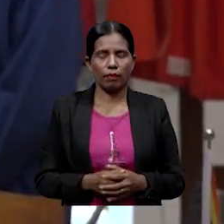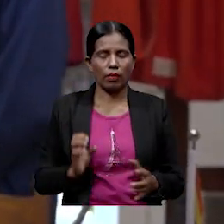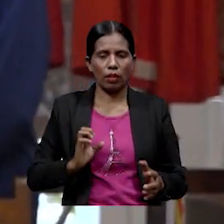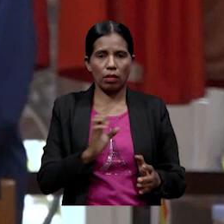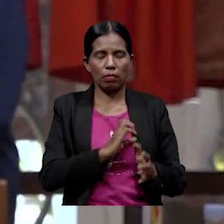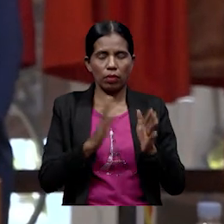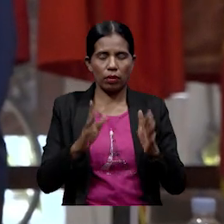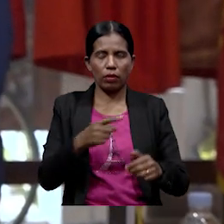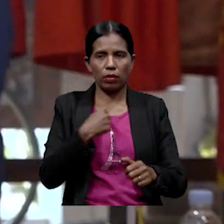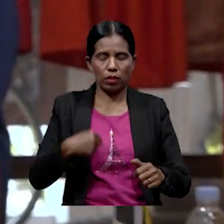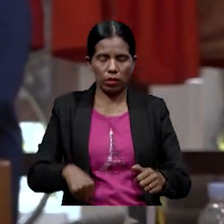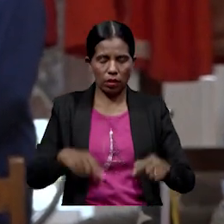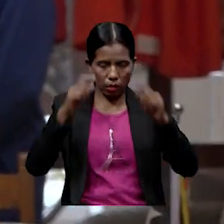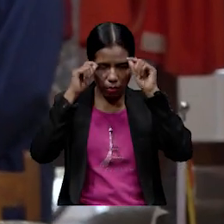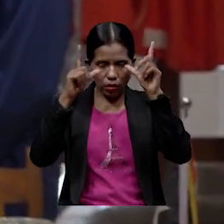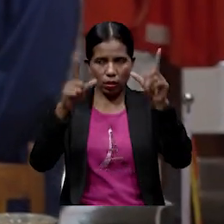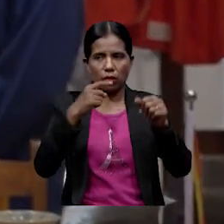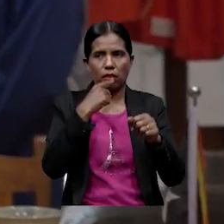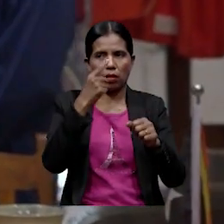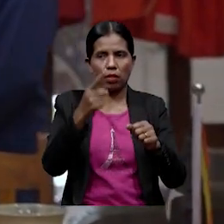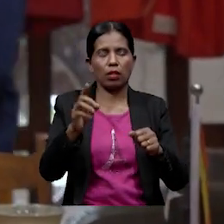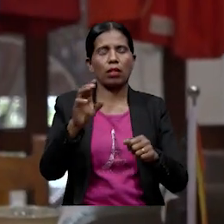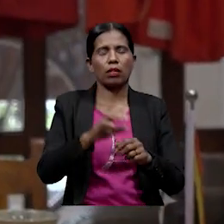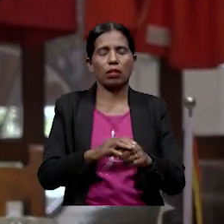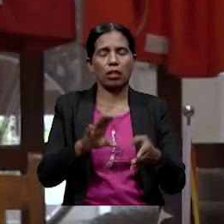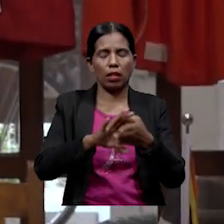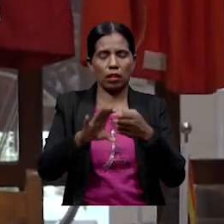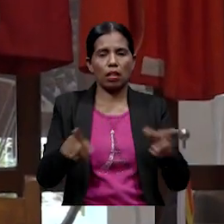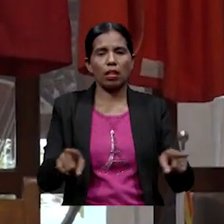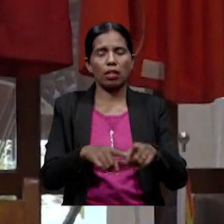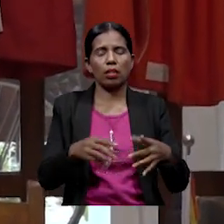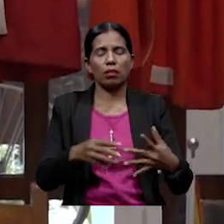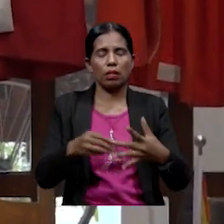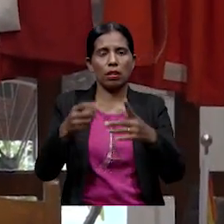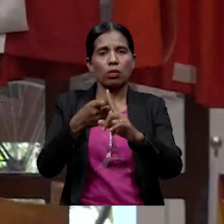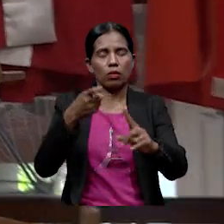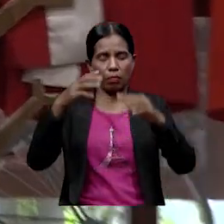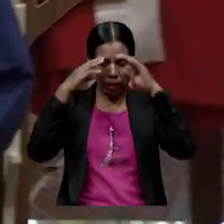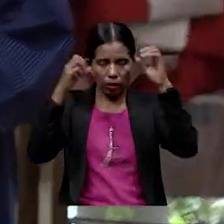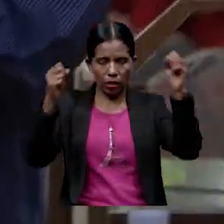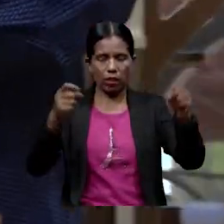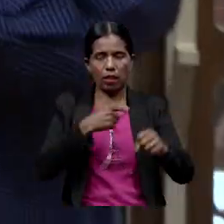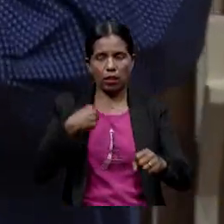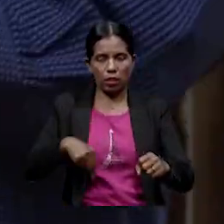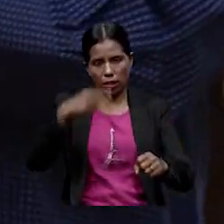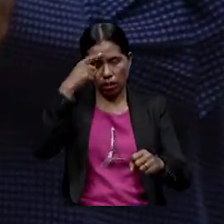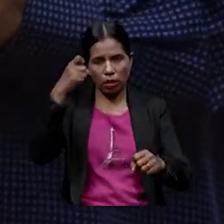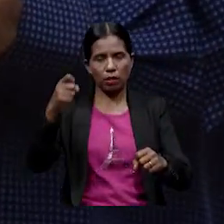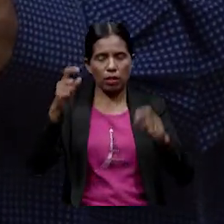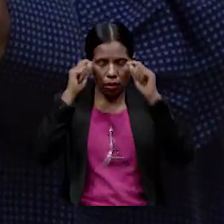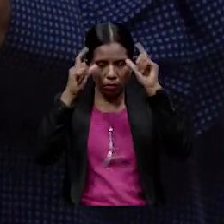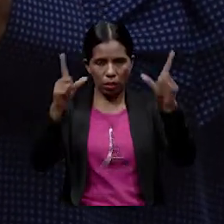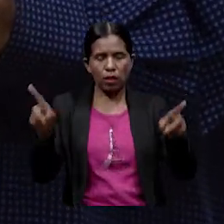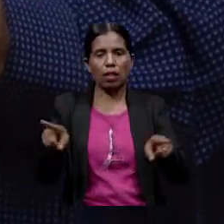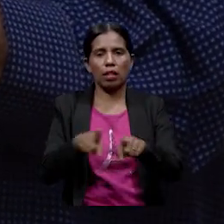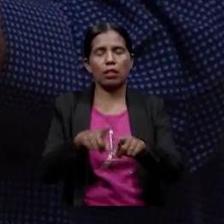e Timor-Leste, Xiao Jianguo Hateten, carta ne, hanesan carta oficial, husi presidente China, tamba Timor-Leste, sai hanesan nação parceiro